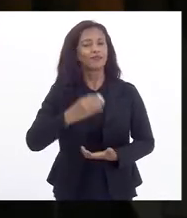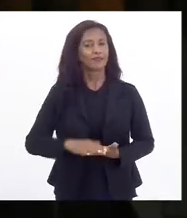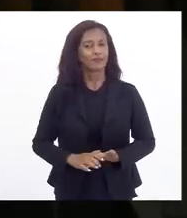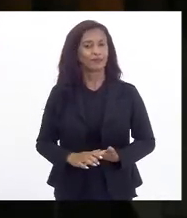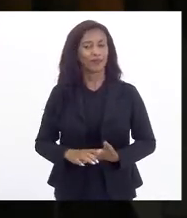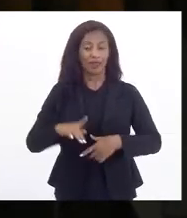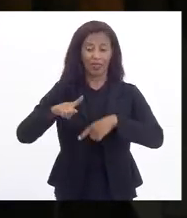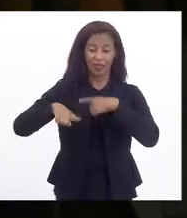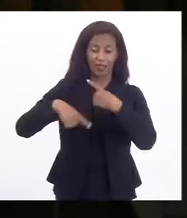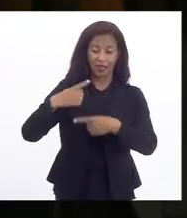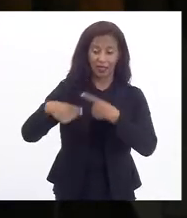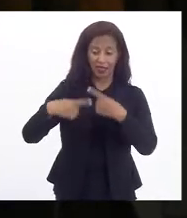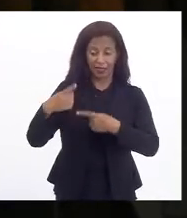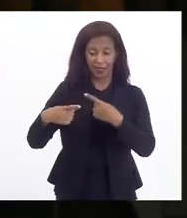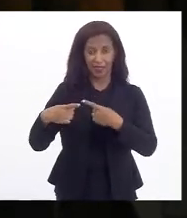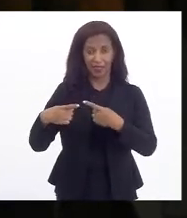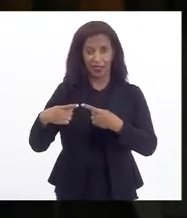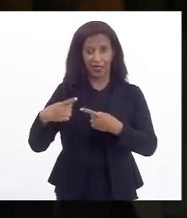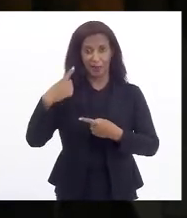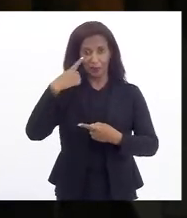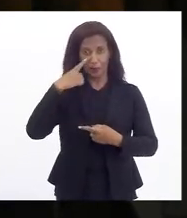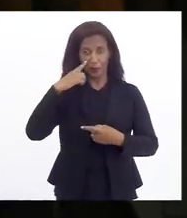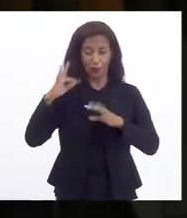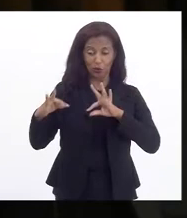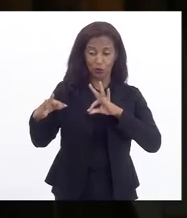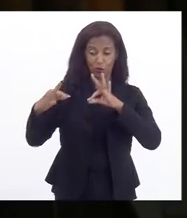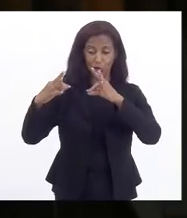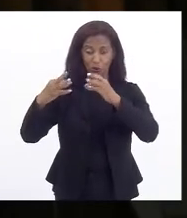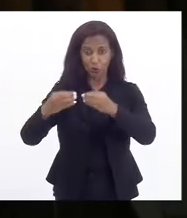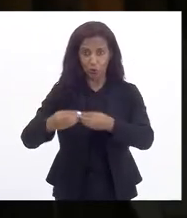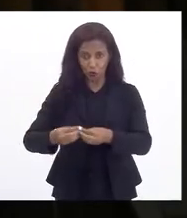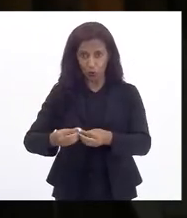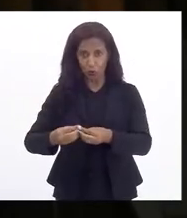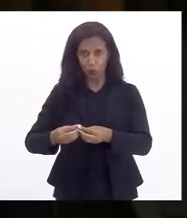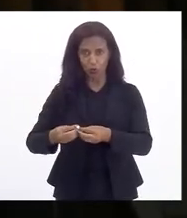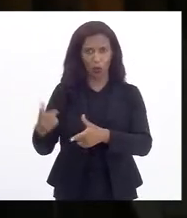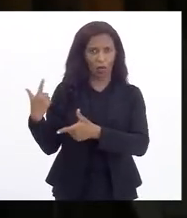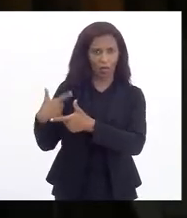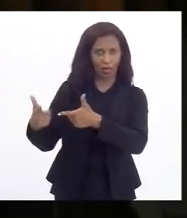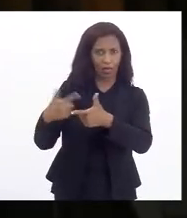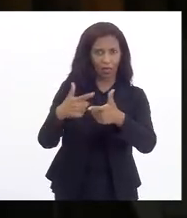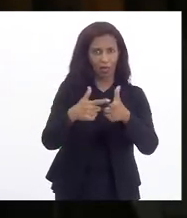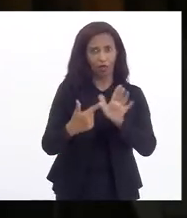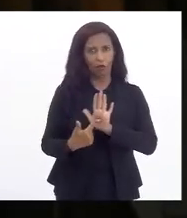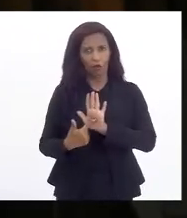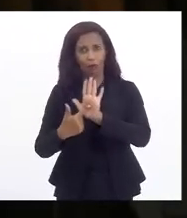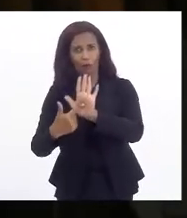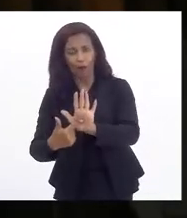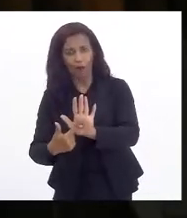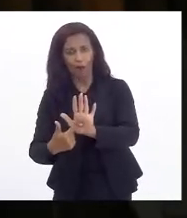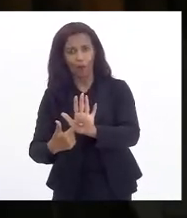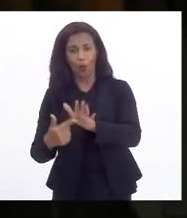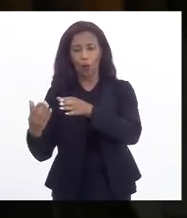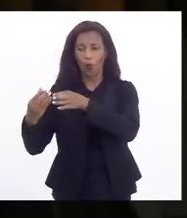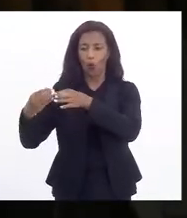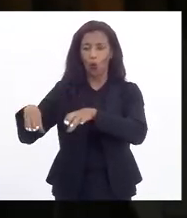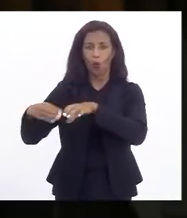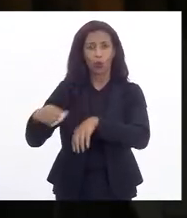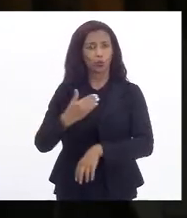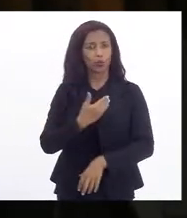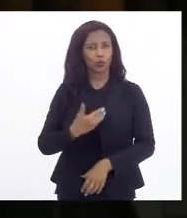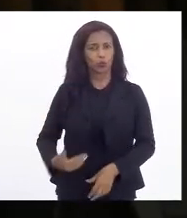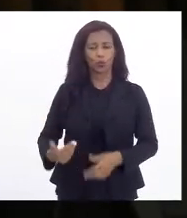Depois desses estampa estampada essa caixa de pandora concurso